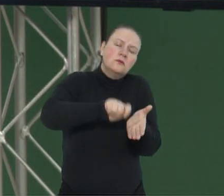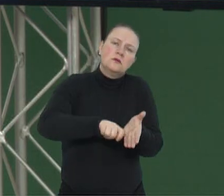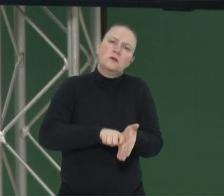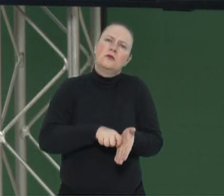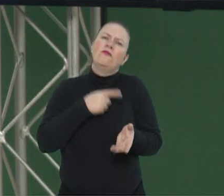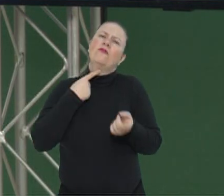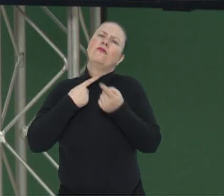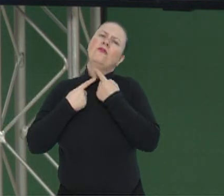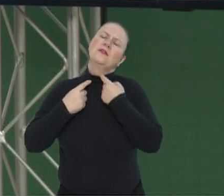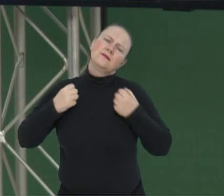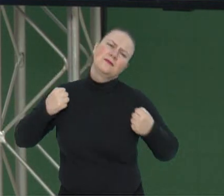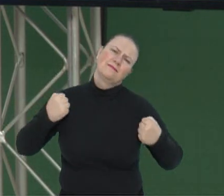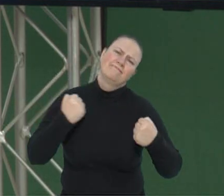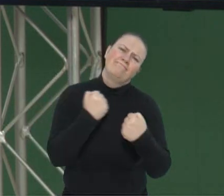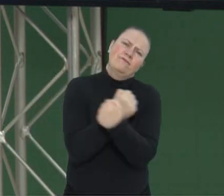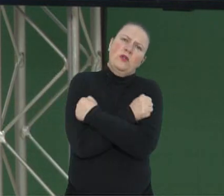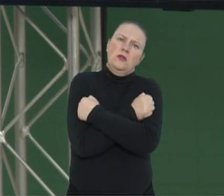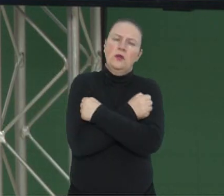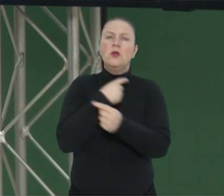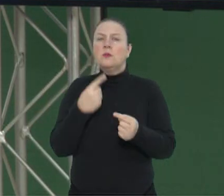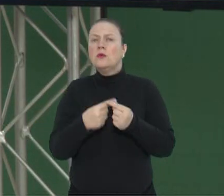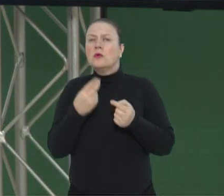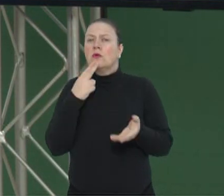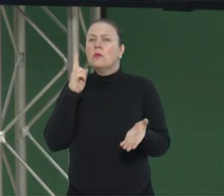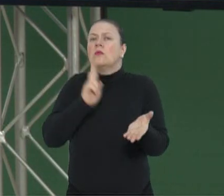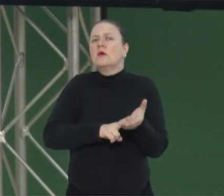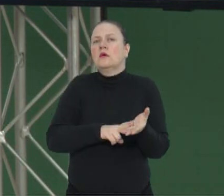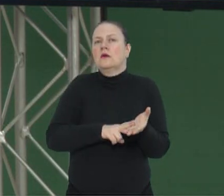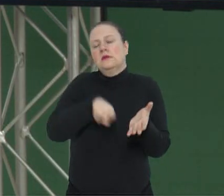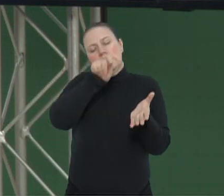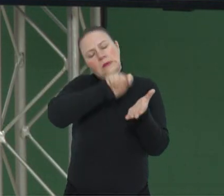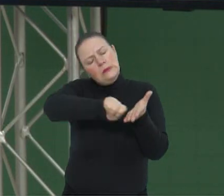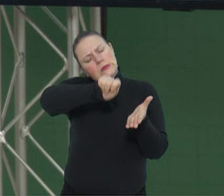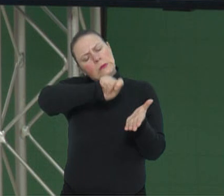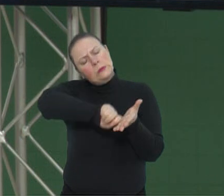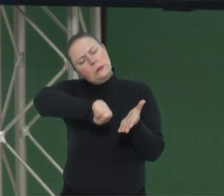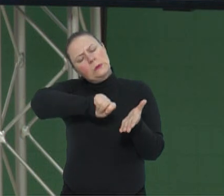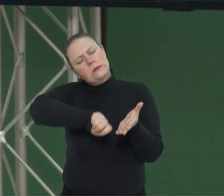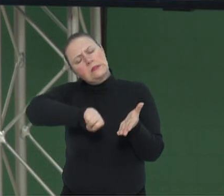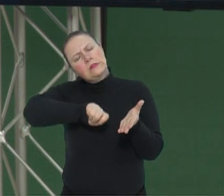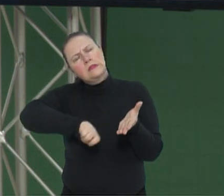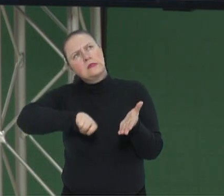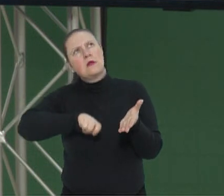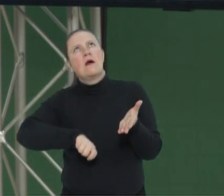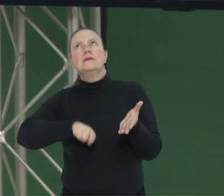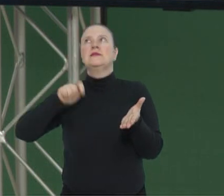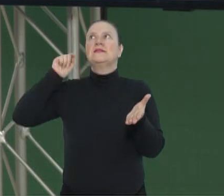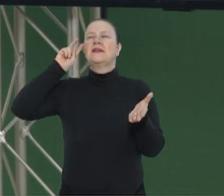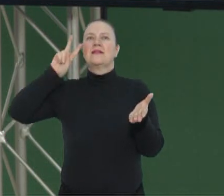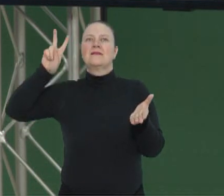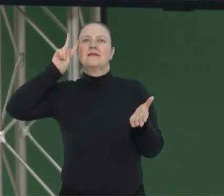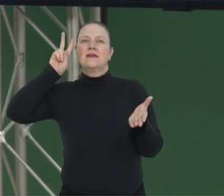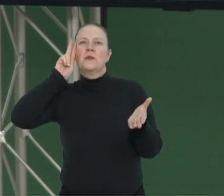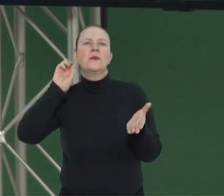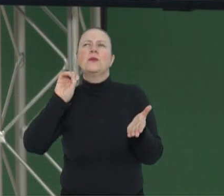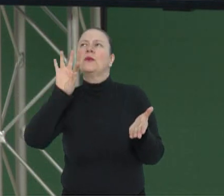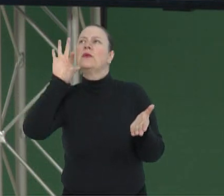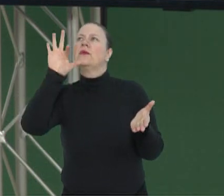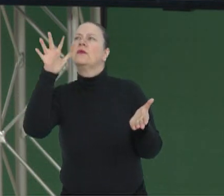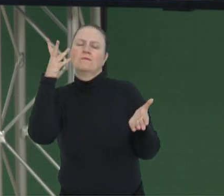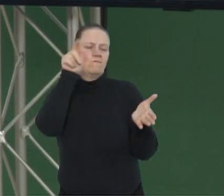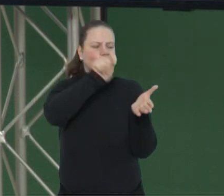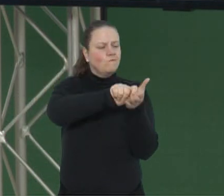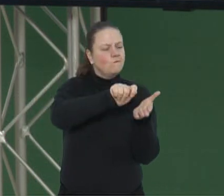Por que uma carta? Porque você vai escrevendo, vai narrando fatos que aconteceram, né? Vai fazendo